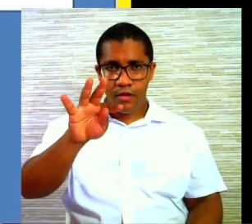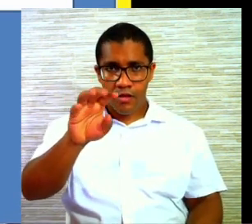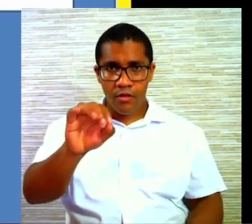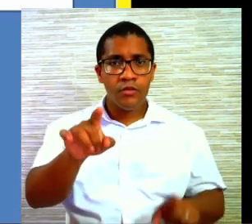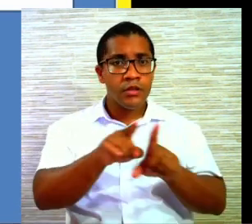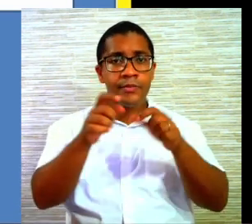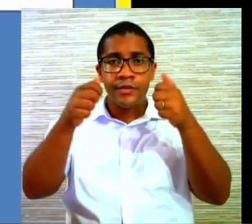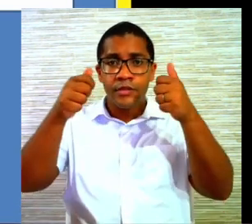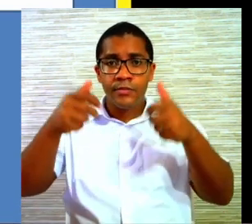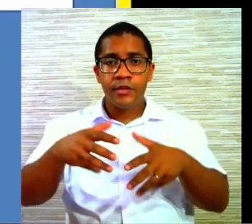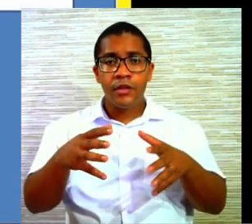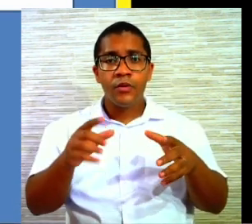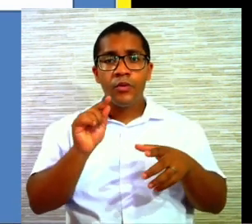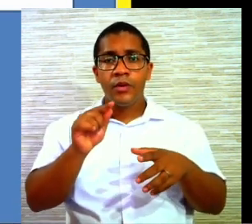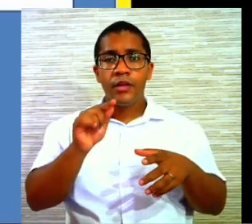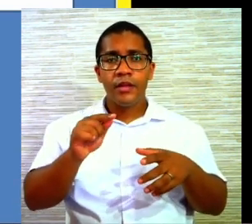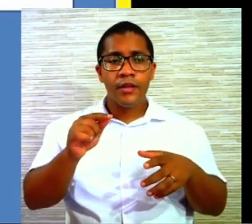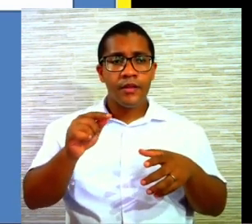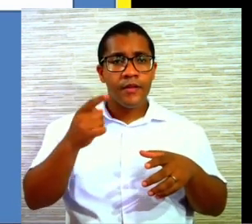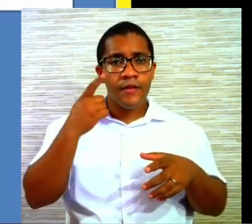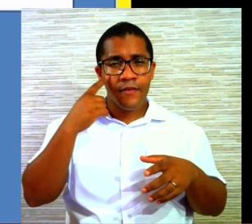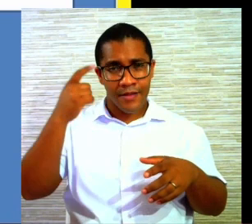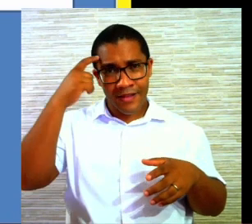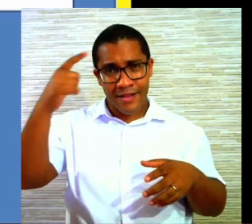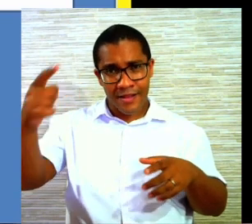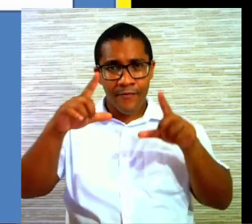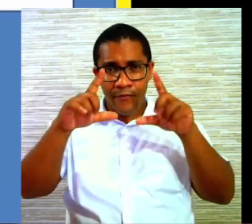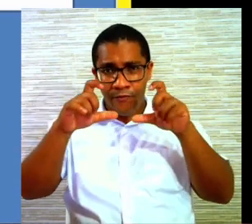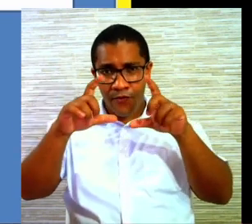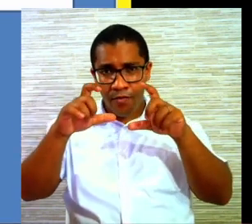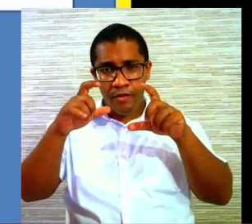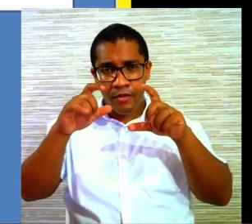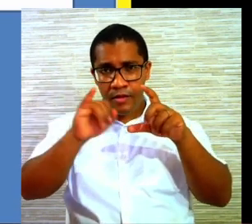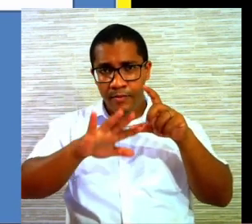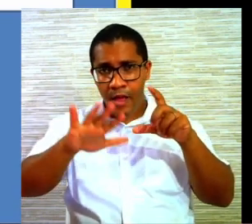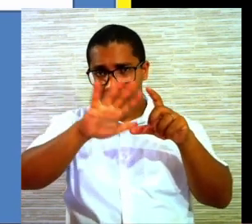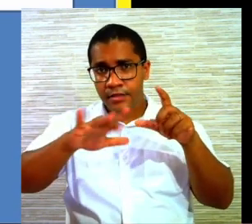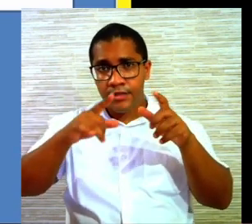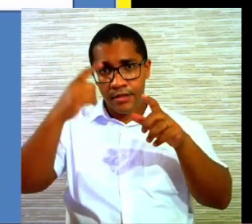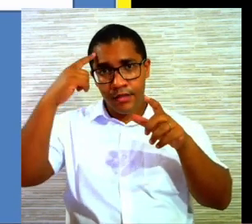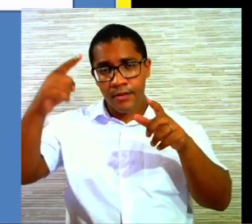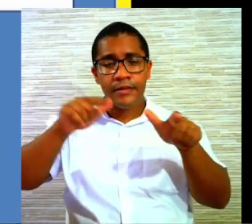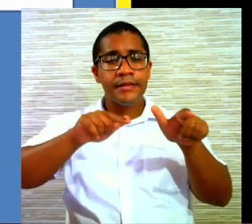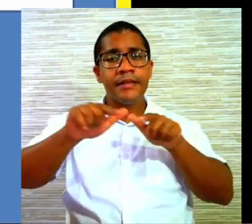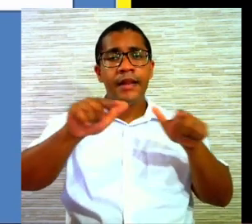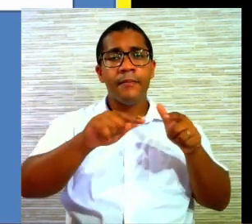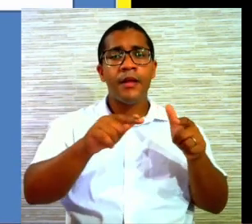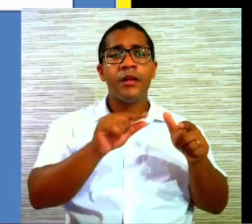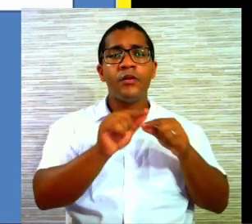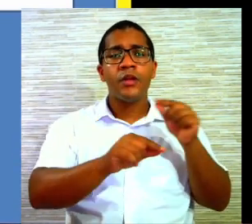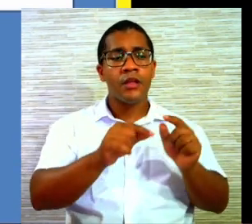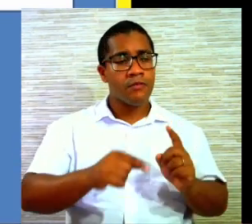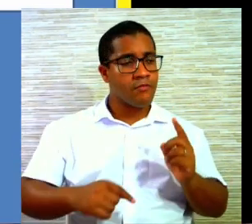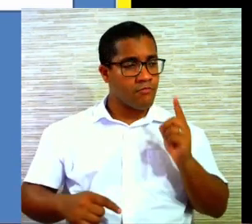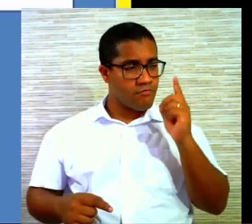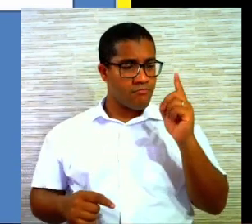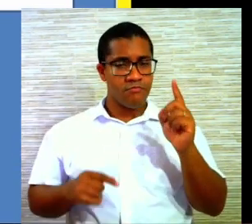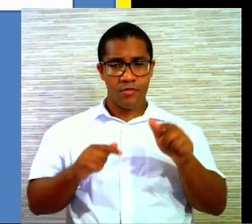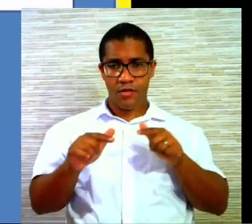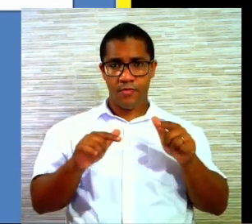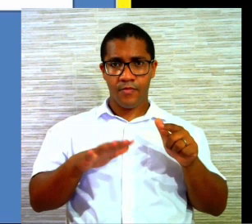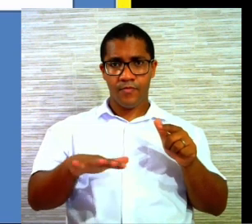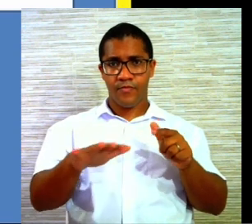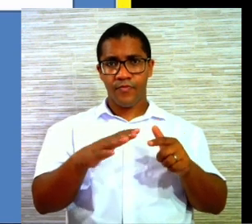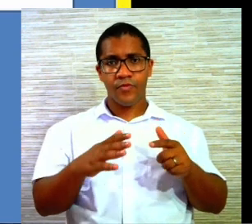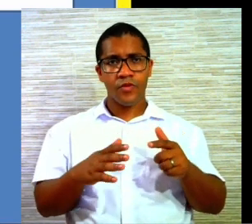possível citar os guerreiros da primeira imagem, né? Então, analisaram na antiguidade que trabalhavam para os senhores, mas